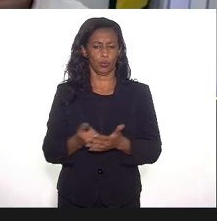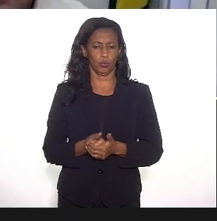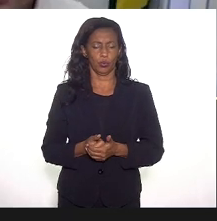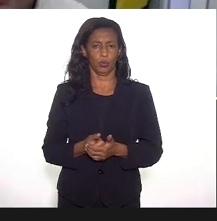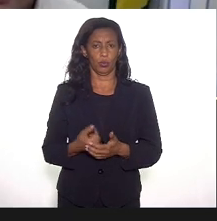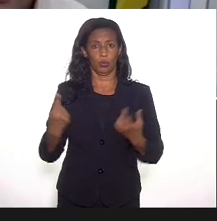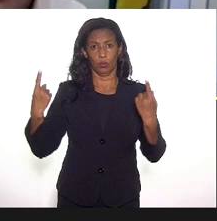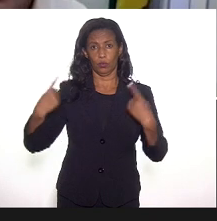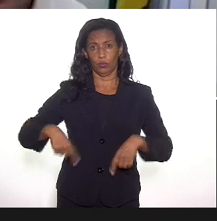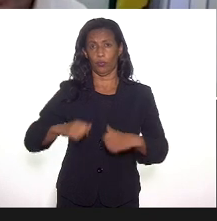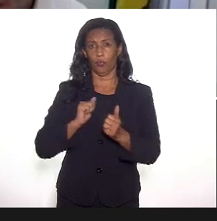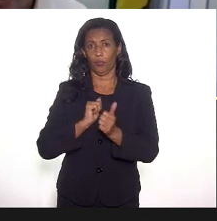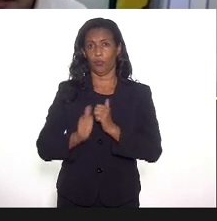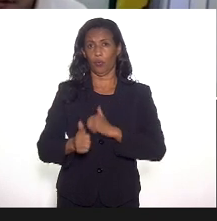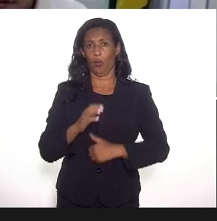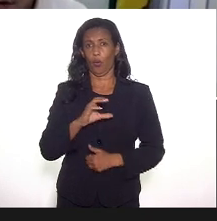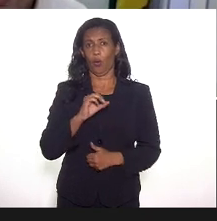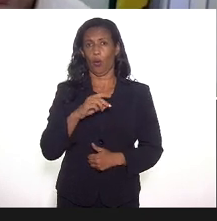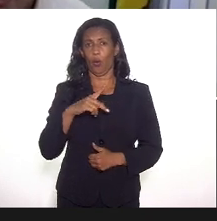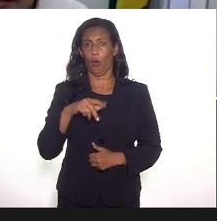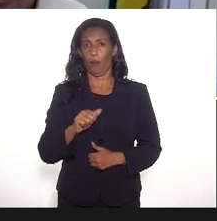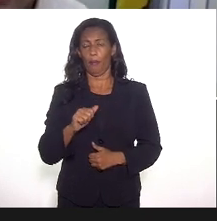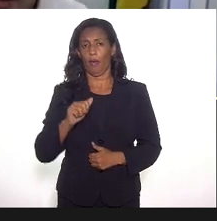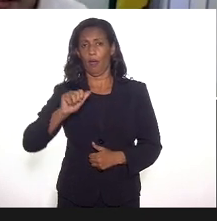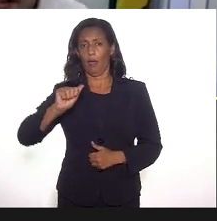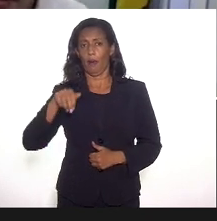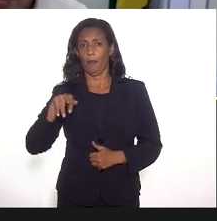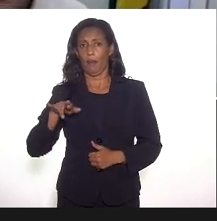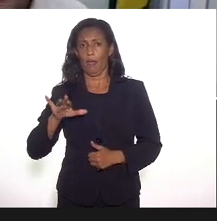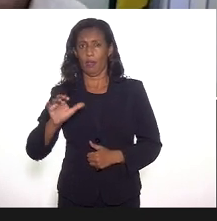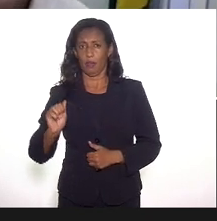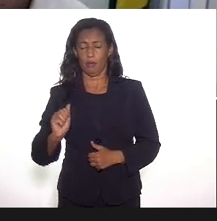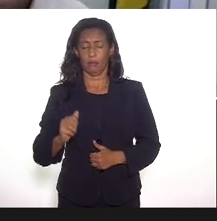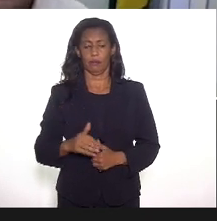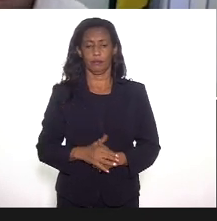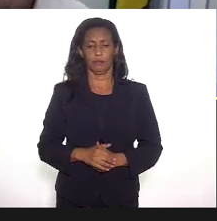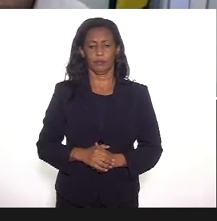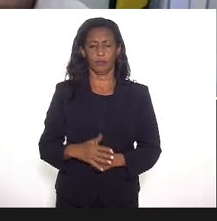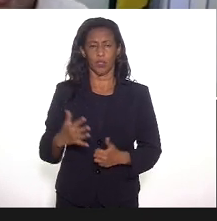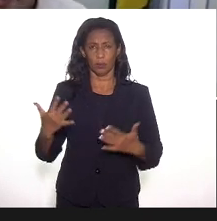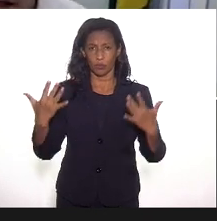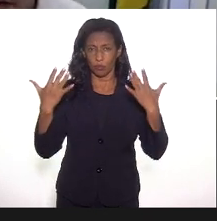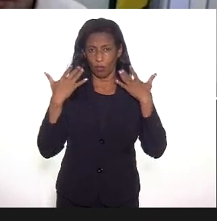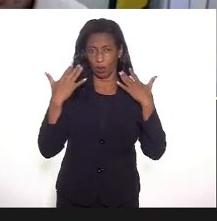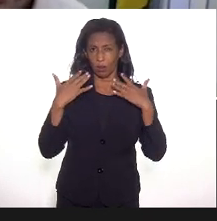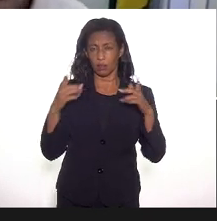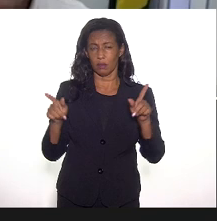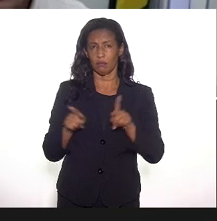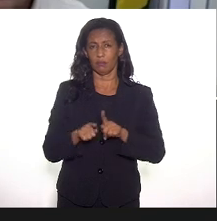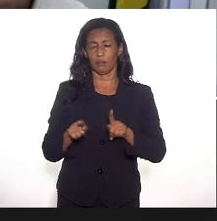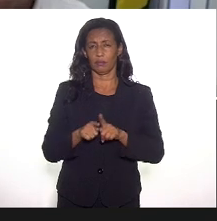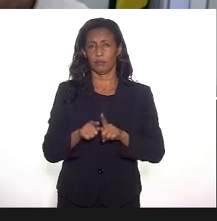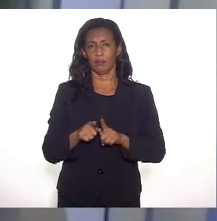Copa América aqui no Rio de Janeiro, no Brasil e no Rio de Janeiro, né? E o que chamou muita atenção